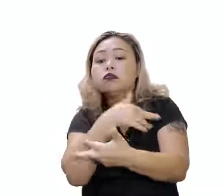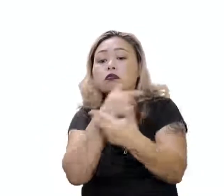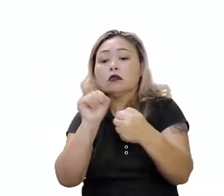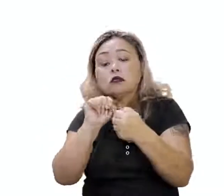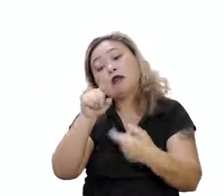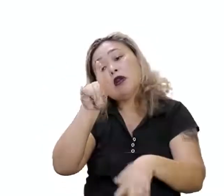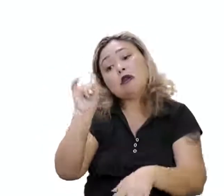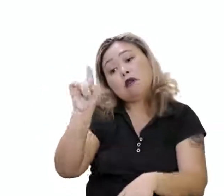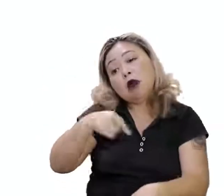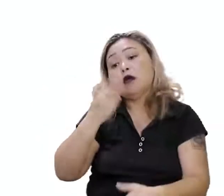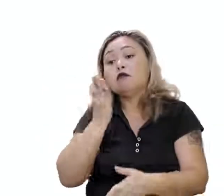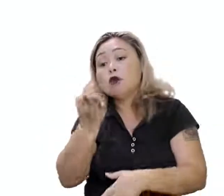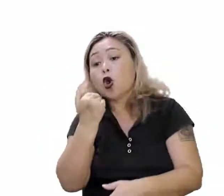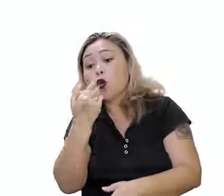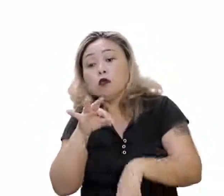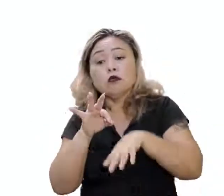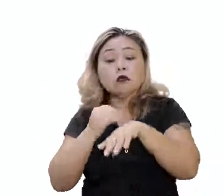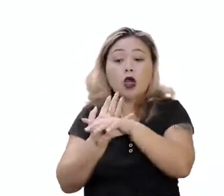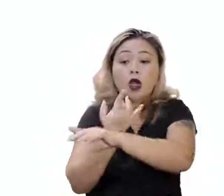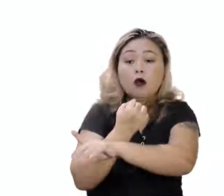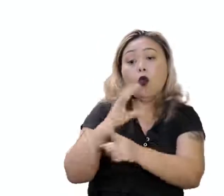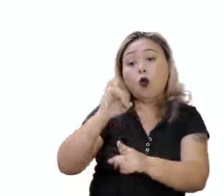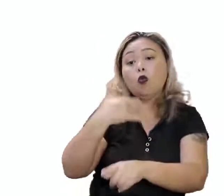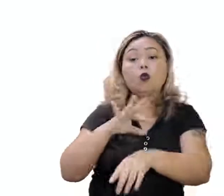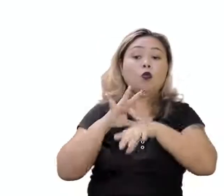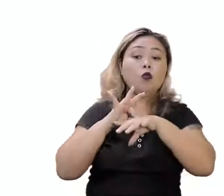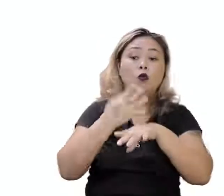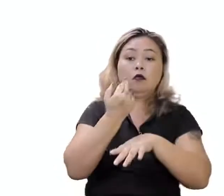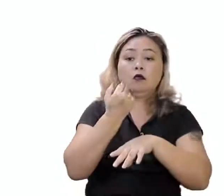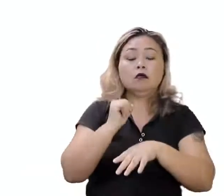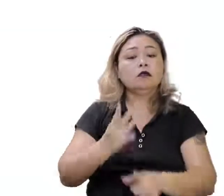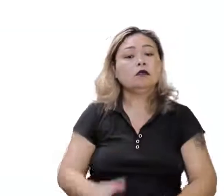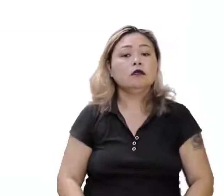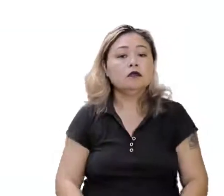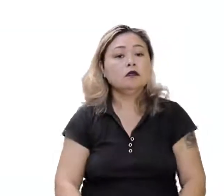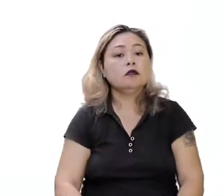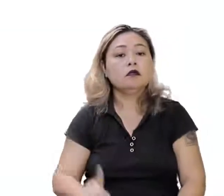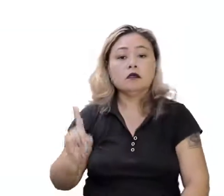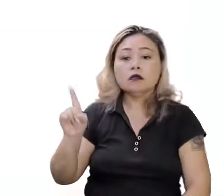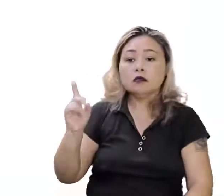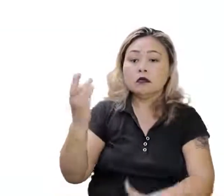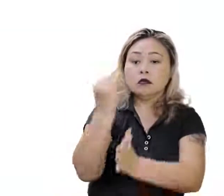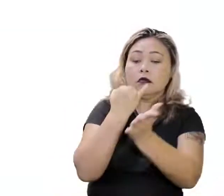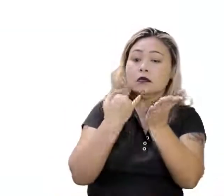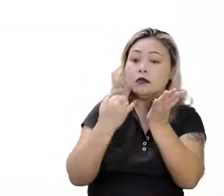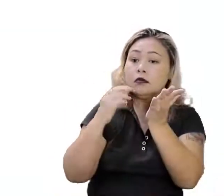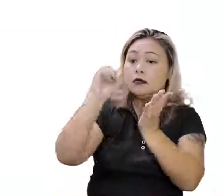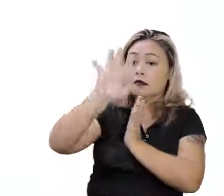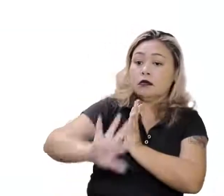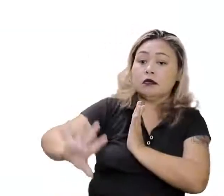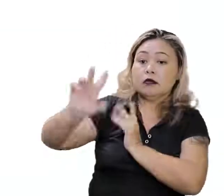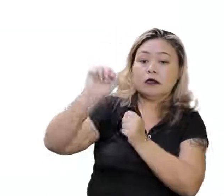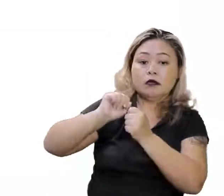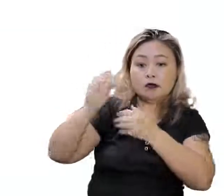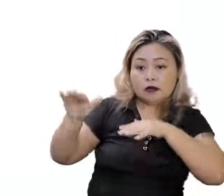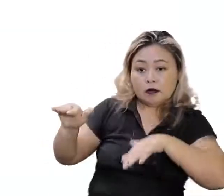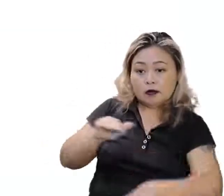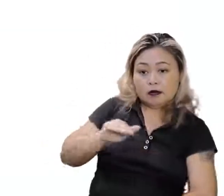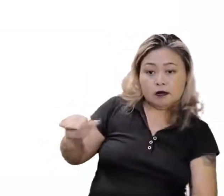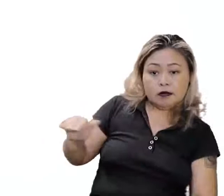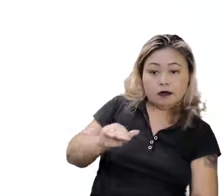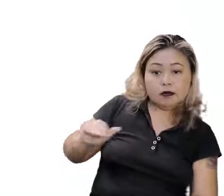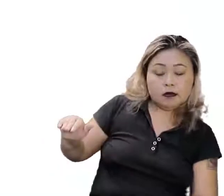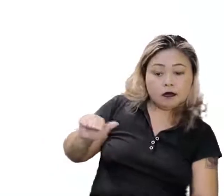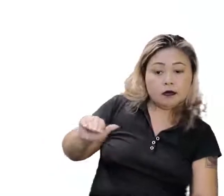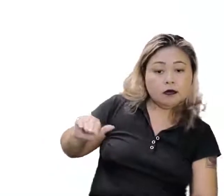consumidores carnívoros. Perfeito? Vamos seguindo. Aqui a gente tem uma ilustração melhor para a gente visualizar. E na base dessa